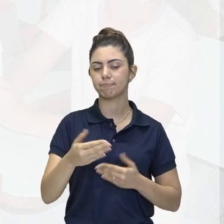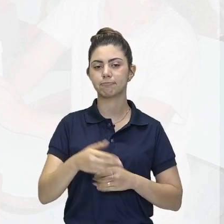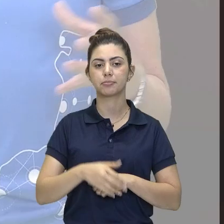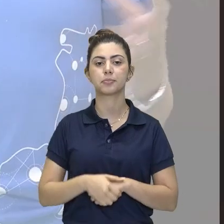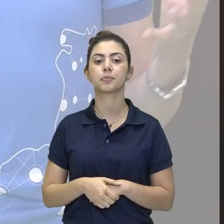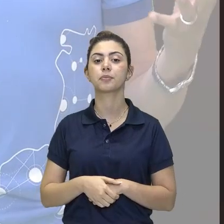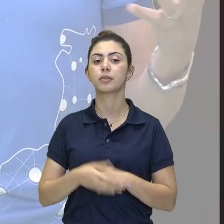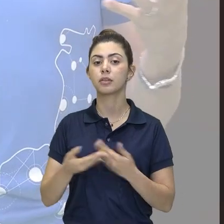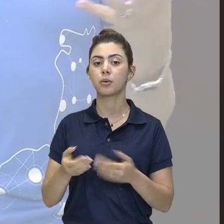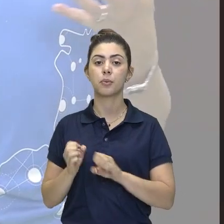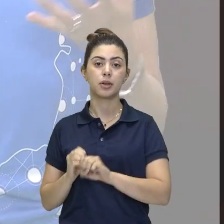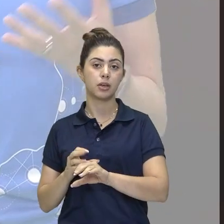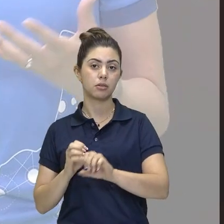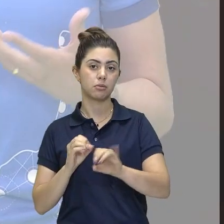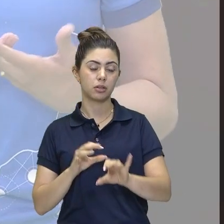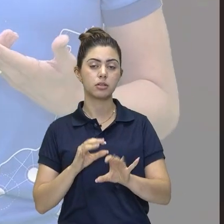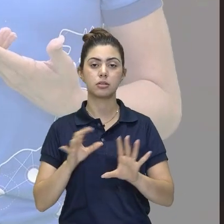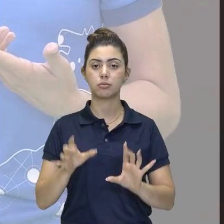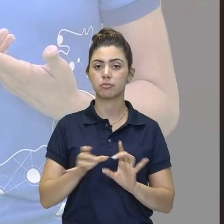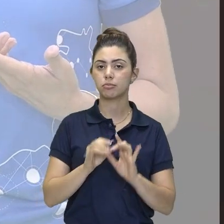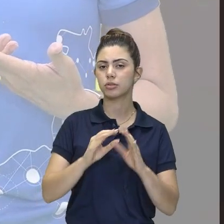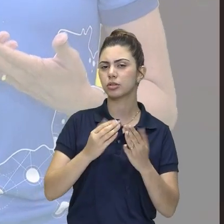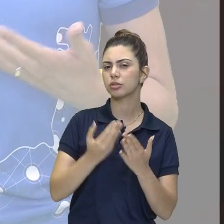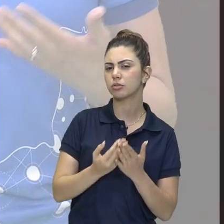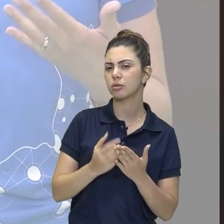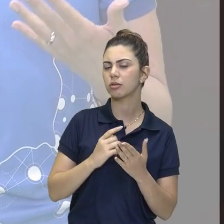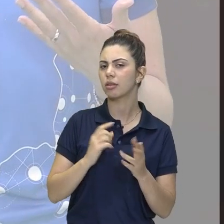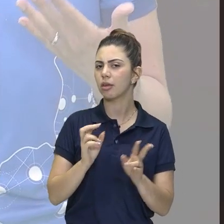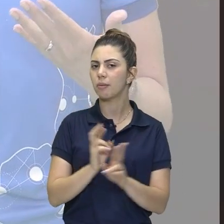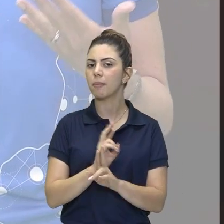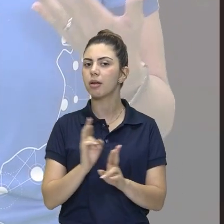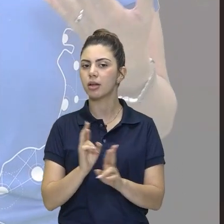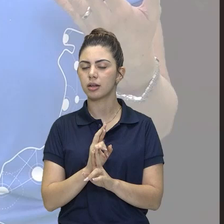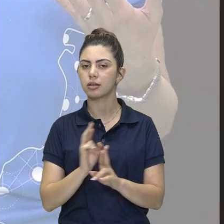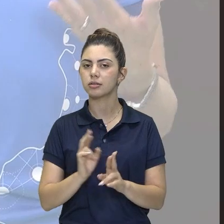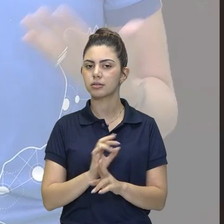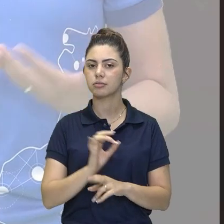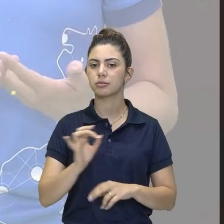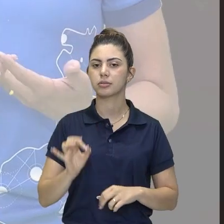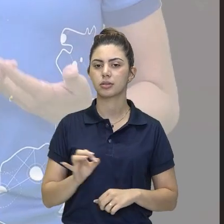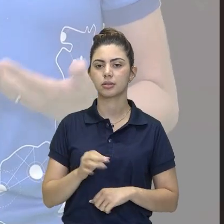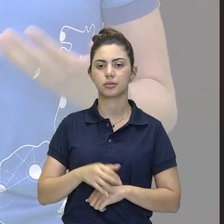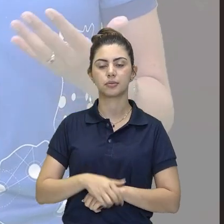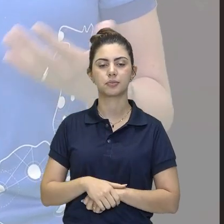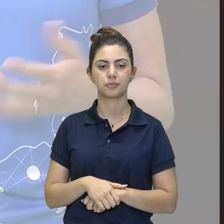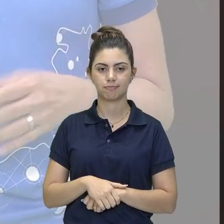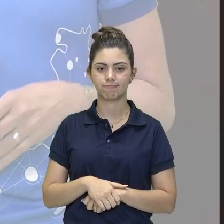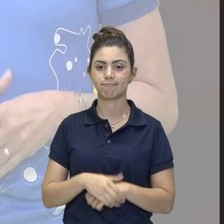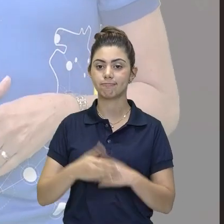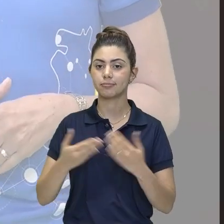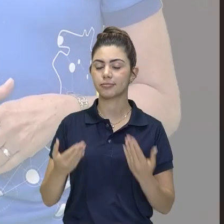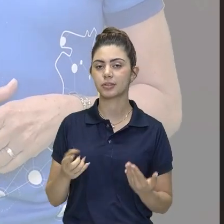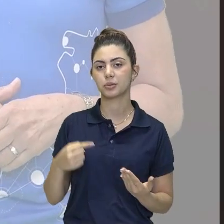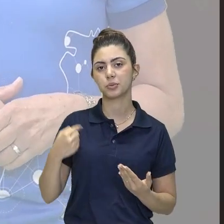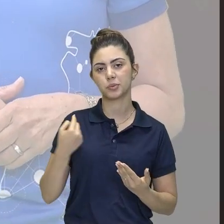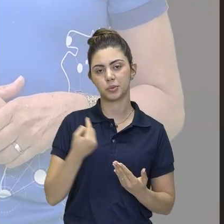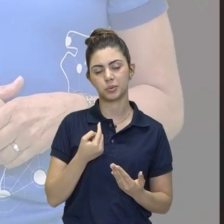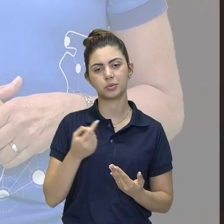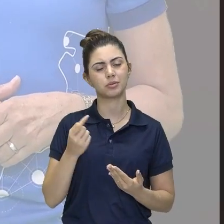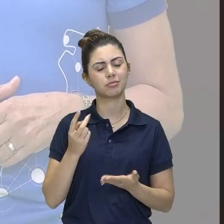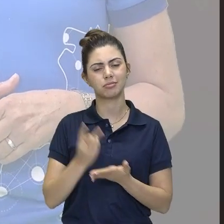e a escola, essa relação que existe entre essa instituição que estamos